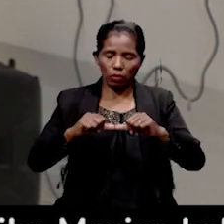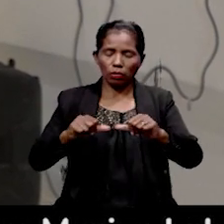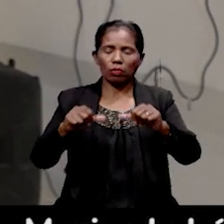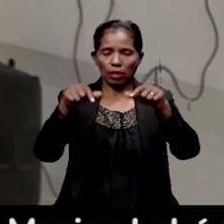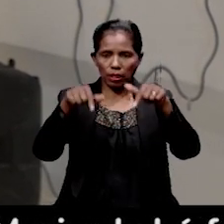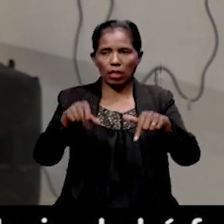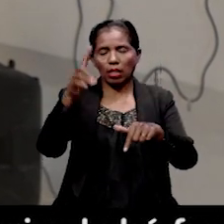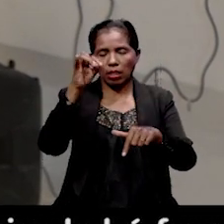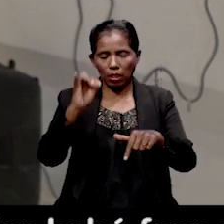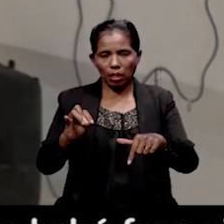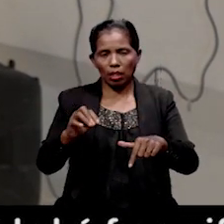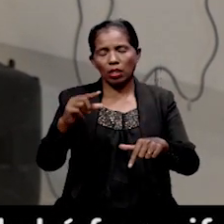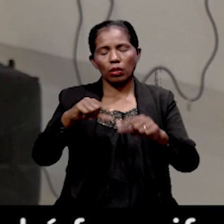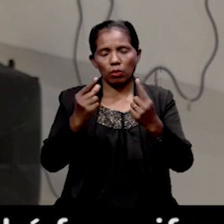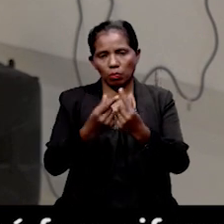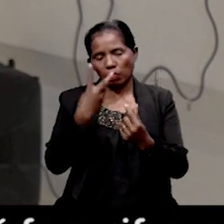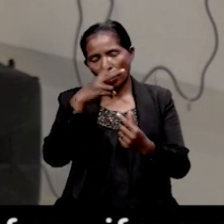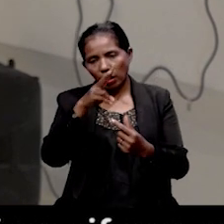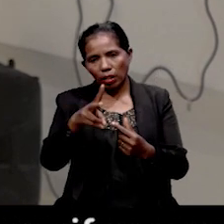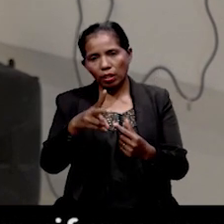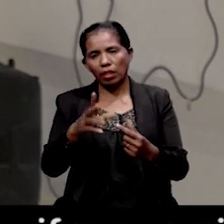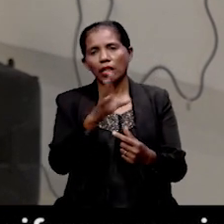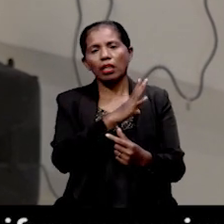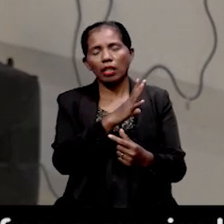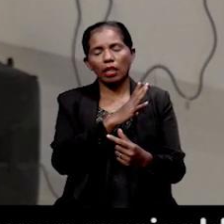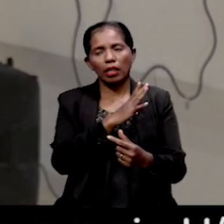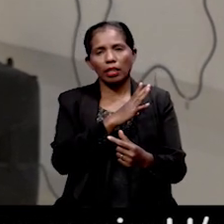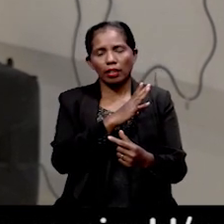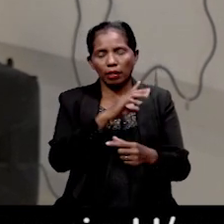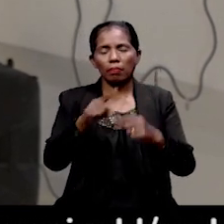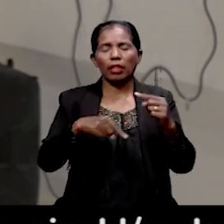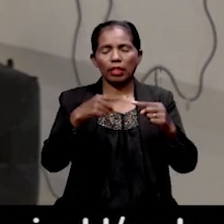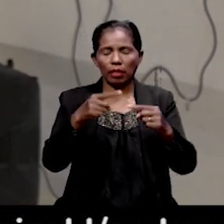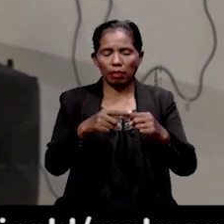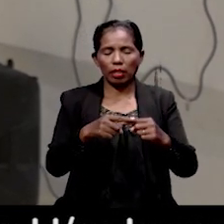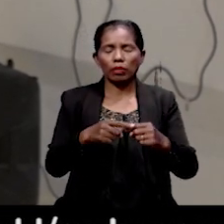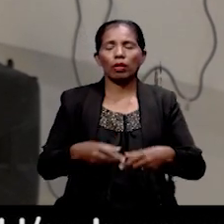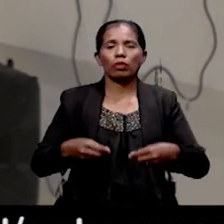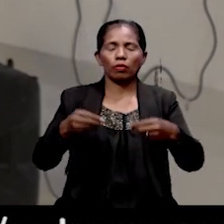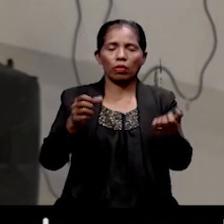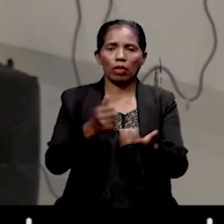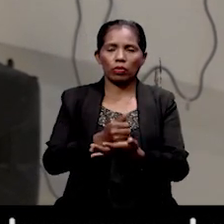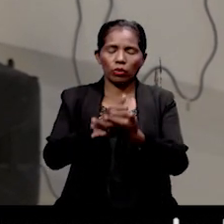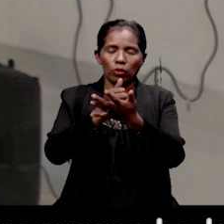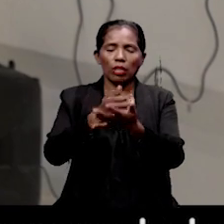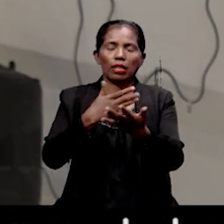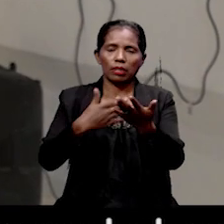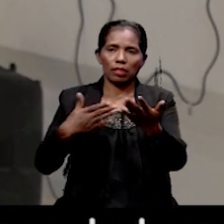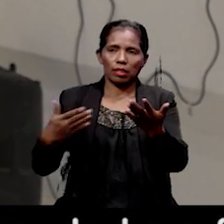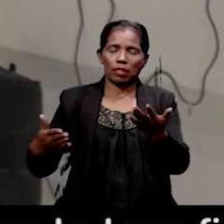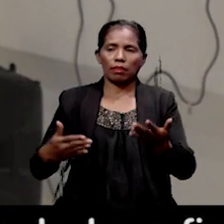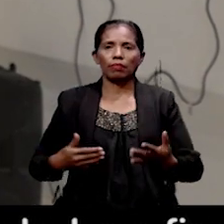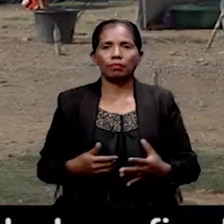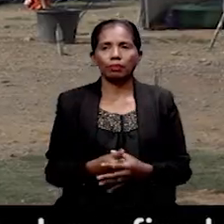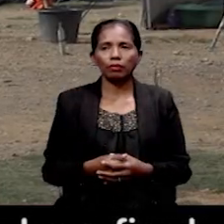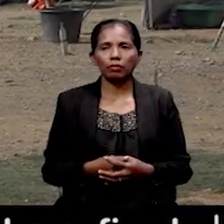Fátimos, equipe Bahreina, Rende, Bahira Manca Produção Civil pronto, Rato Belefo apoio material para Sira Ro, mão de obra para